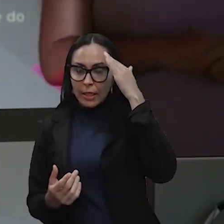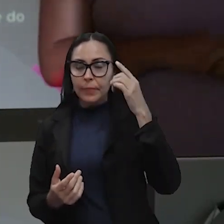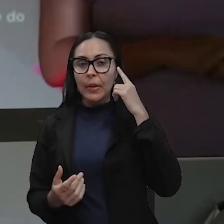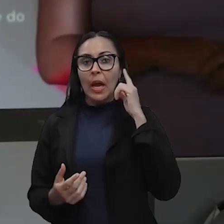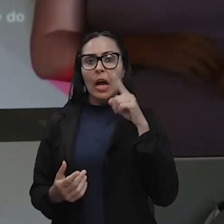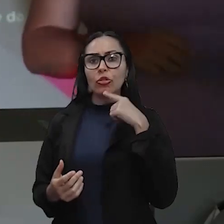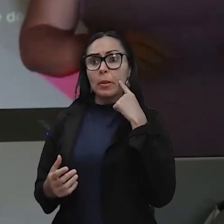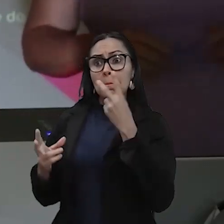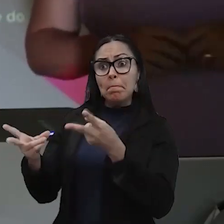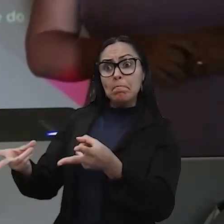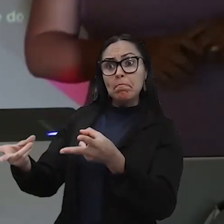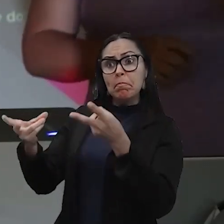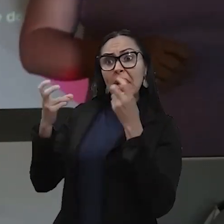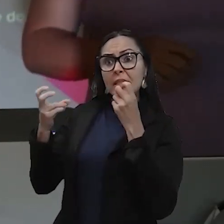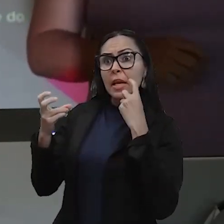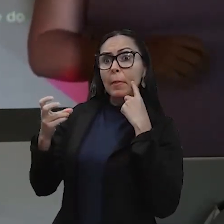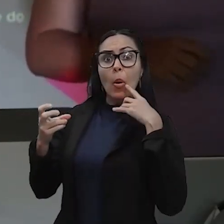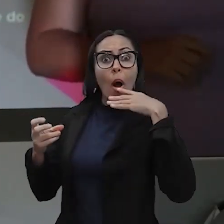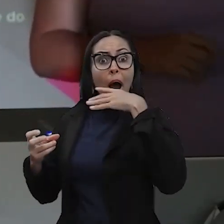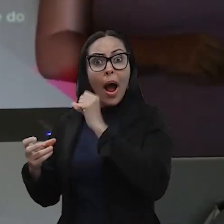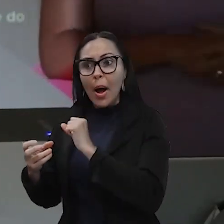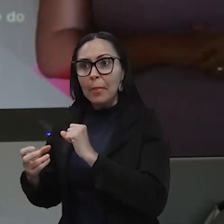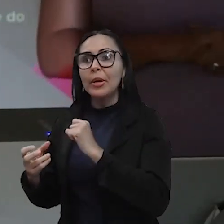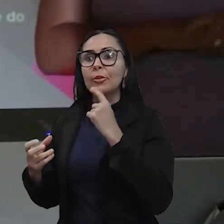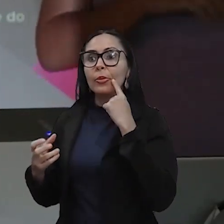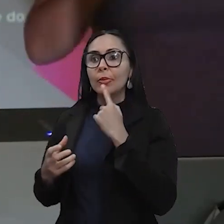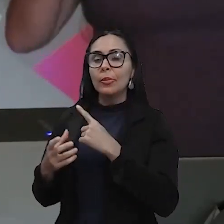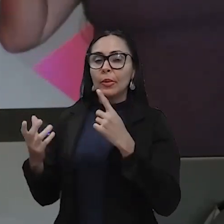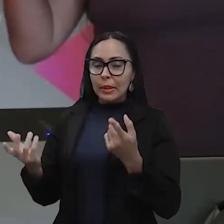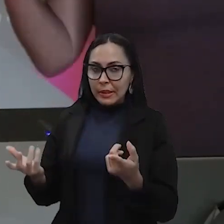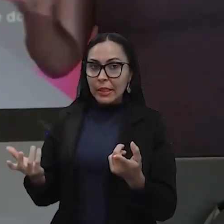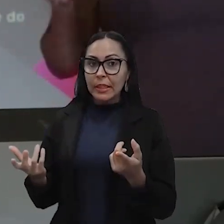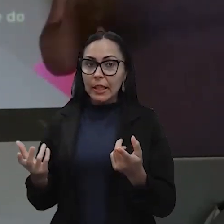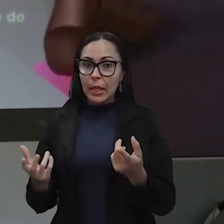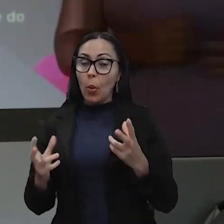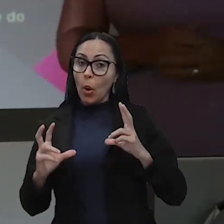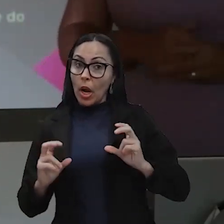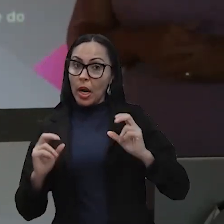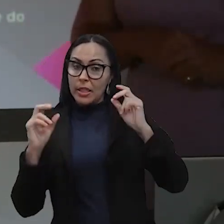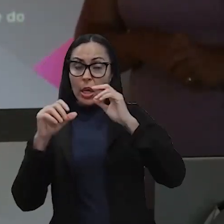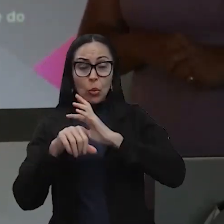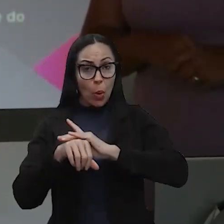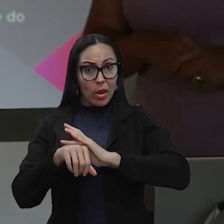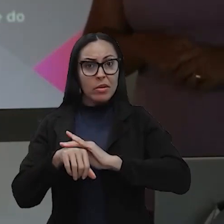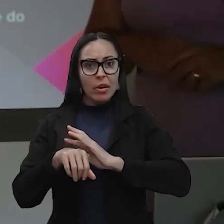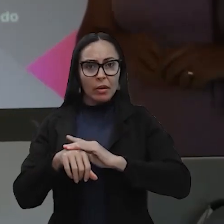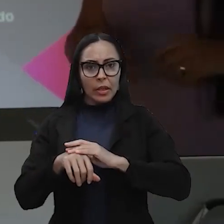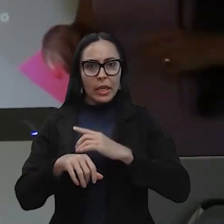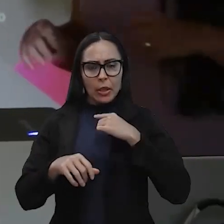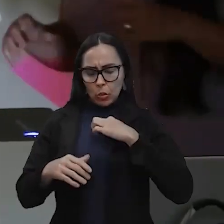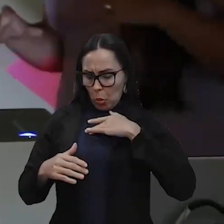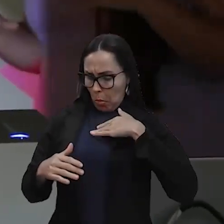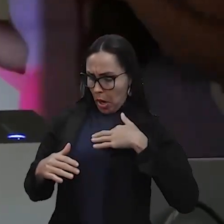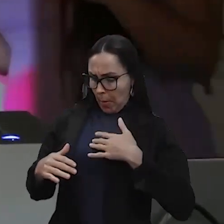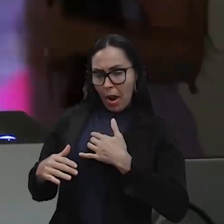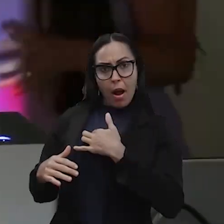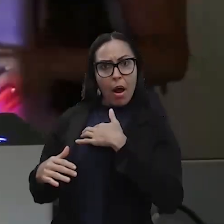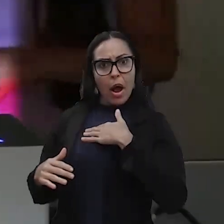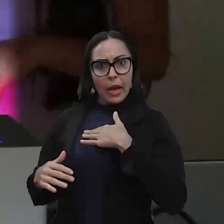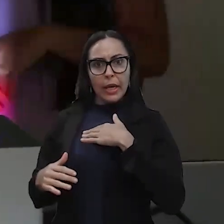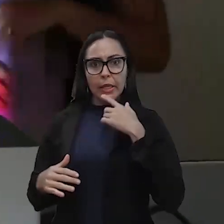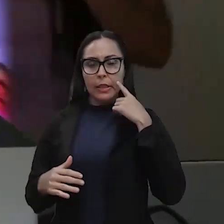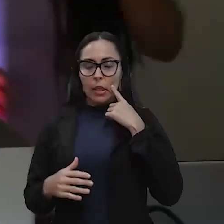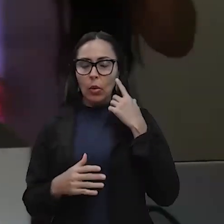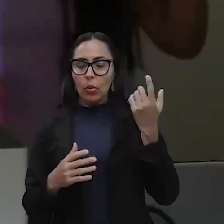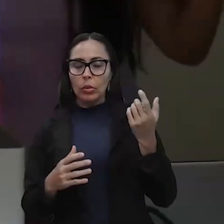câncer de mama de caráter maligno, uma malignidade enorme, assim, grau 4. E esse câncer,